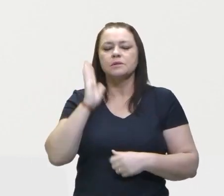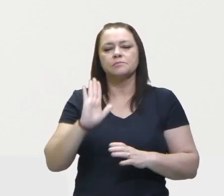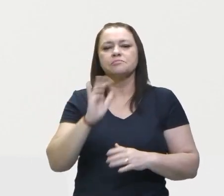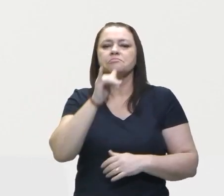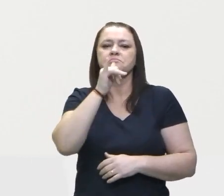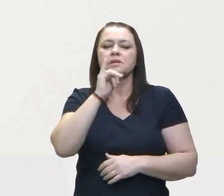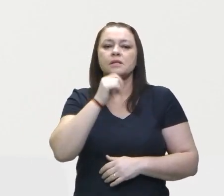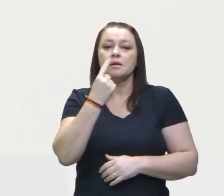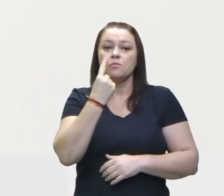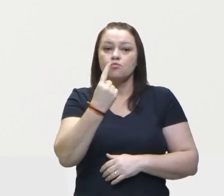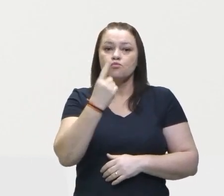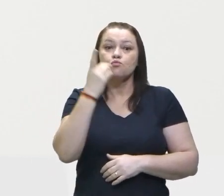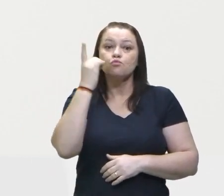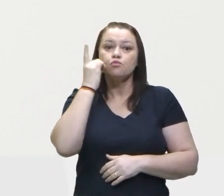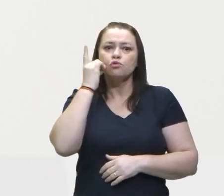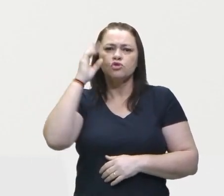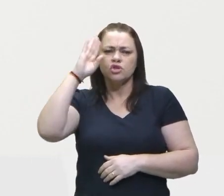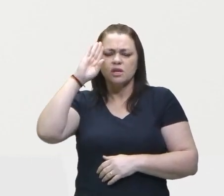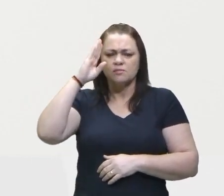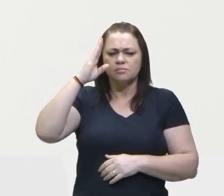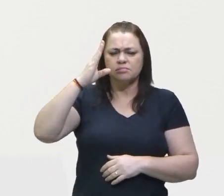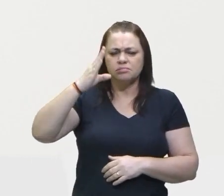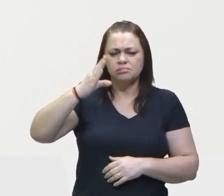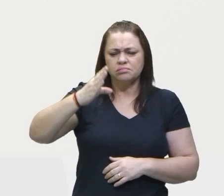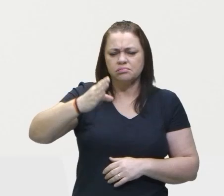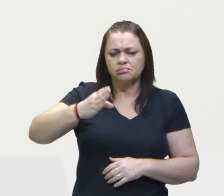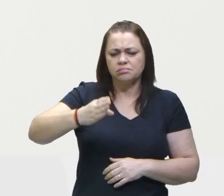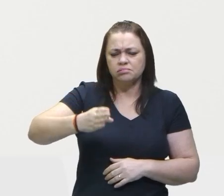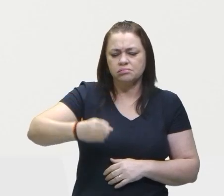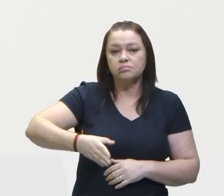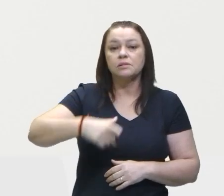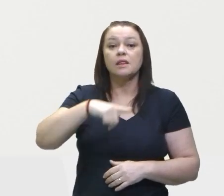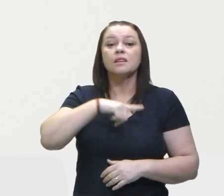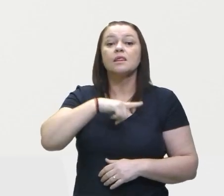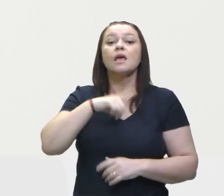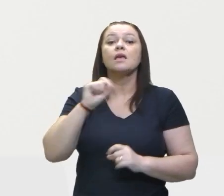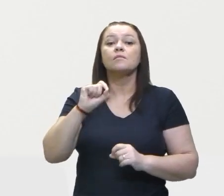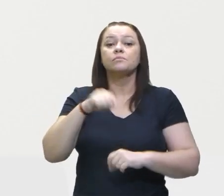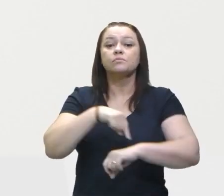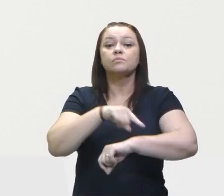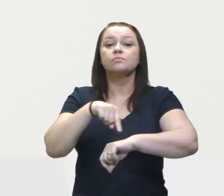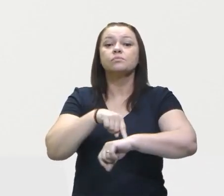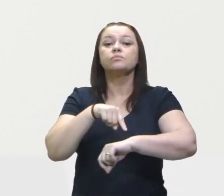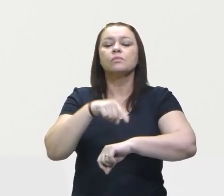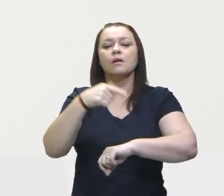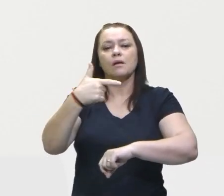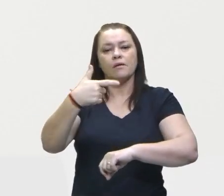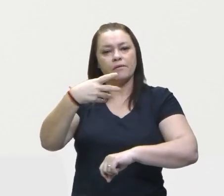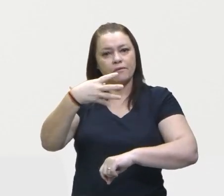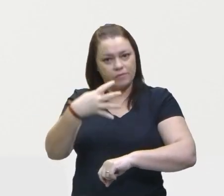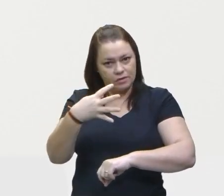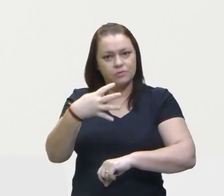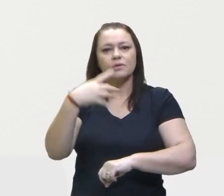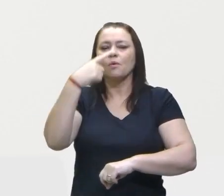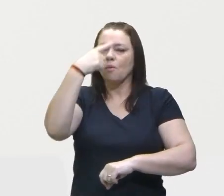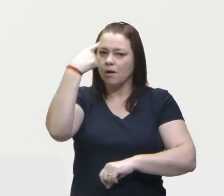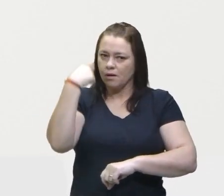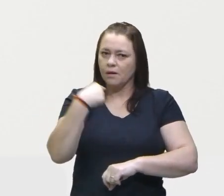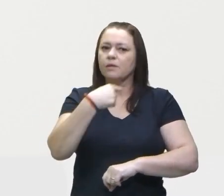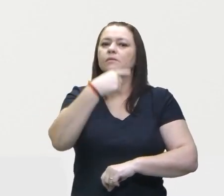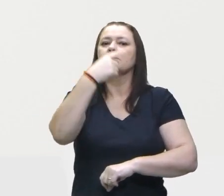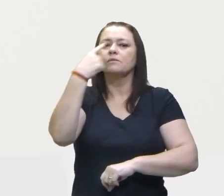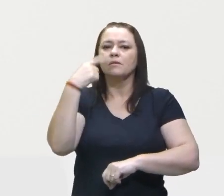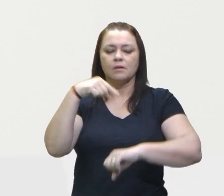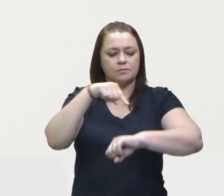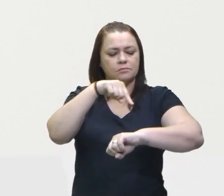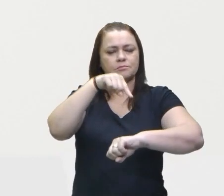um dia todo, ele tem 24 horas. É para dar a volta todinha no